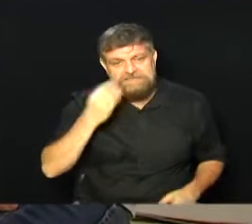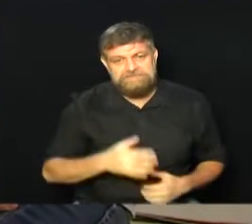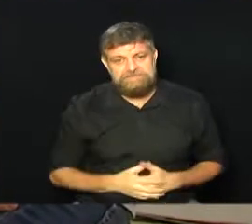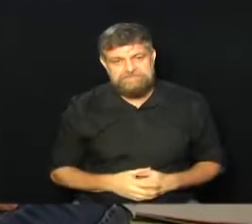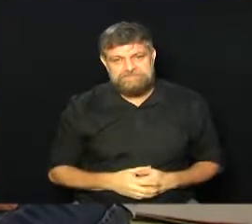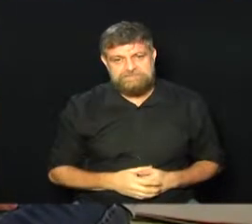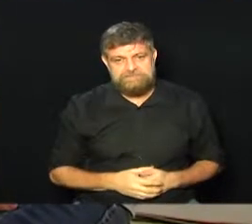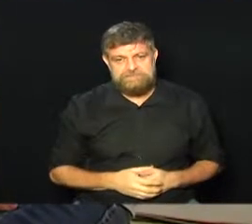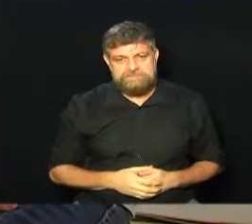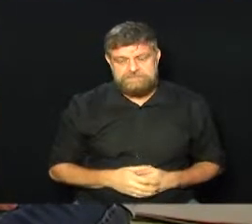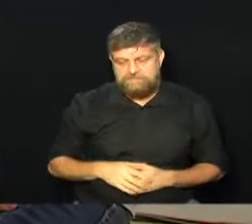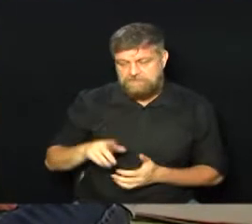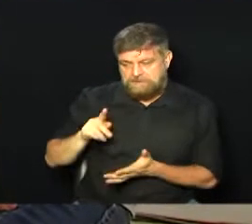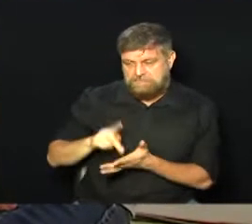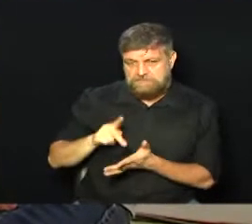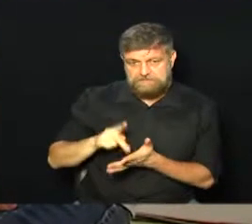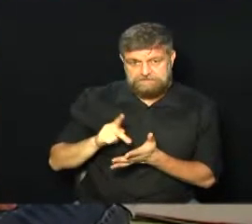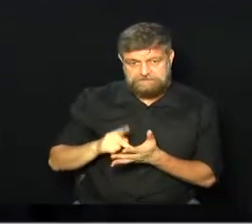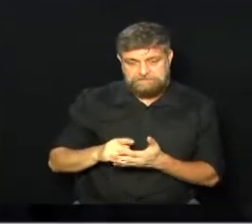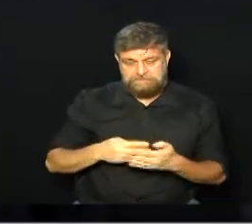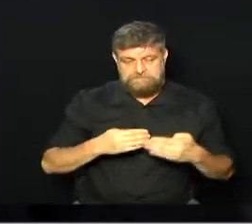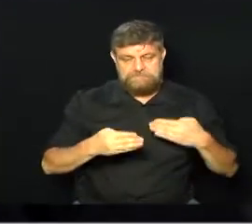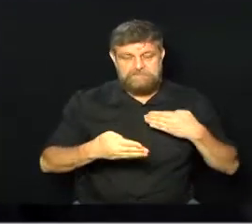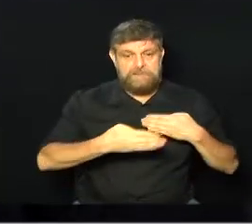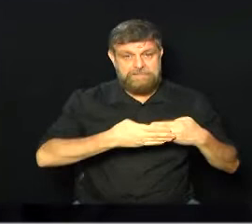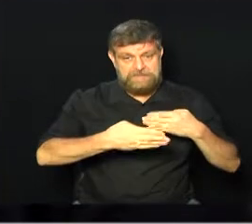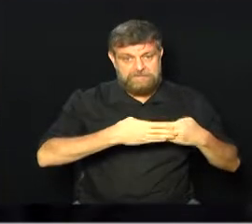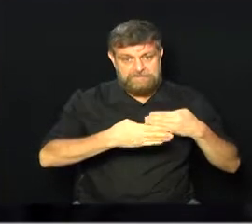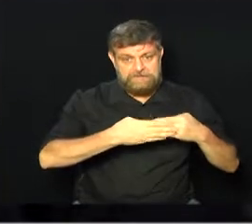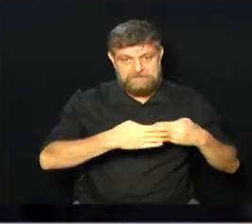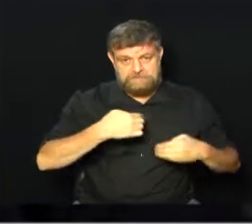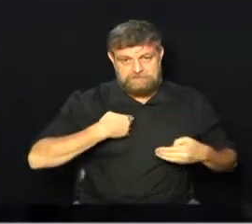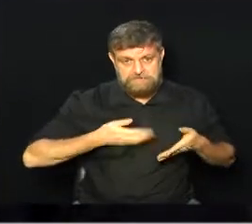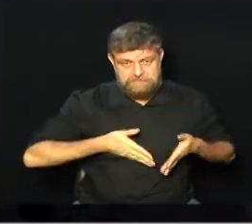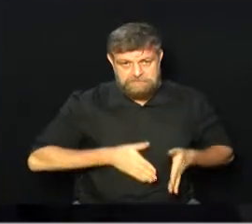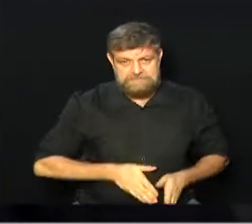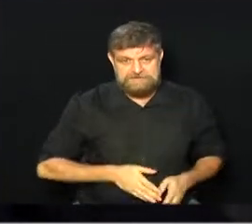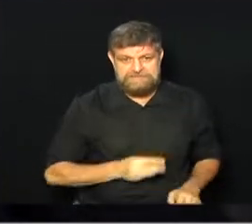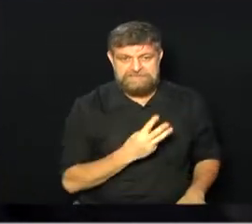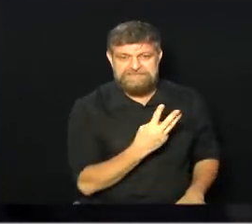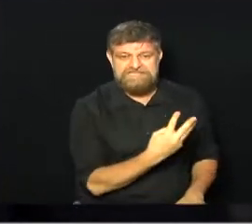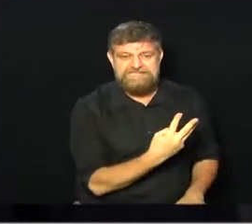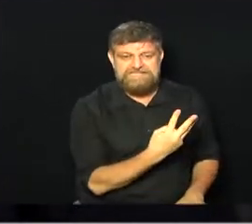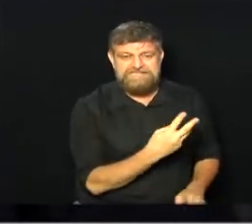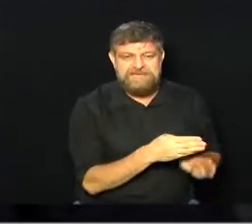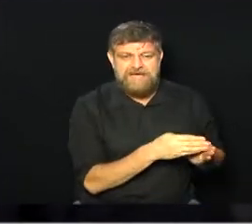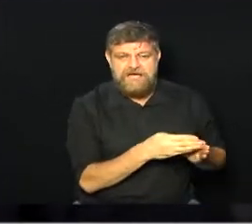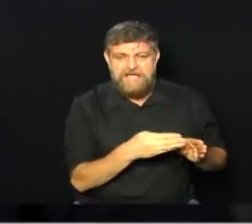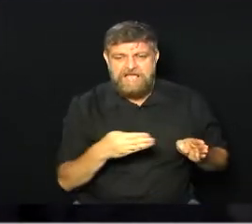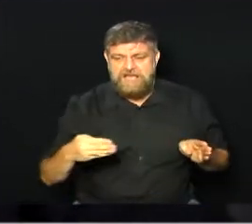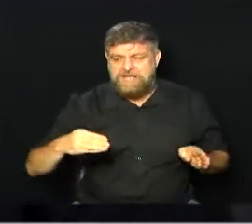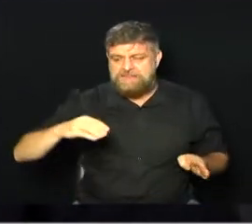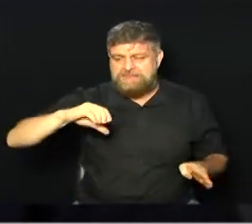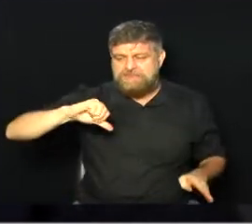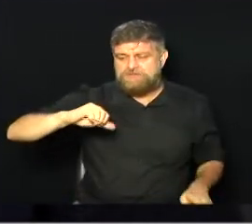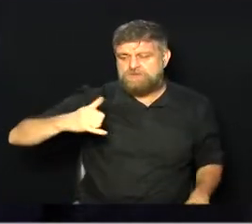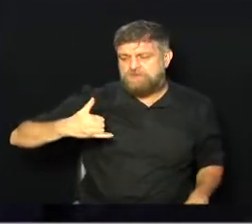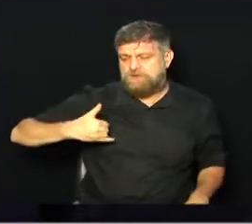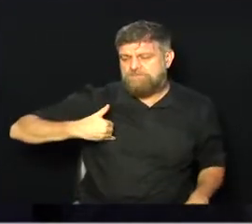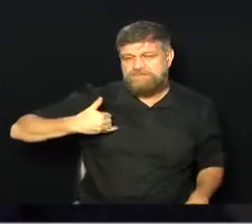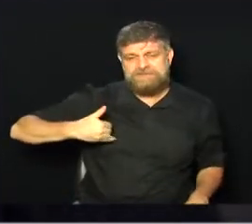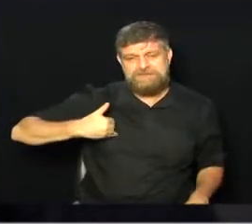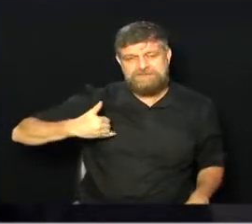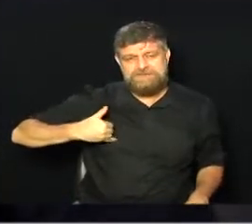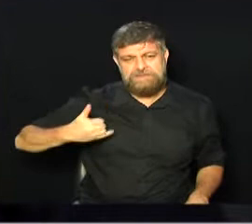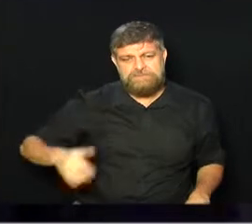Não, eu, na verdade, sou nascido em Ribeirão Preto. De 3 a quase 9 anos de idade, 10,